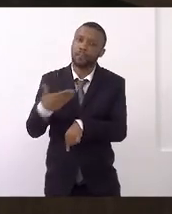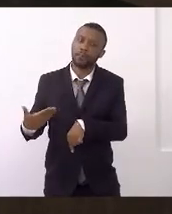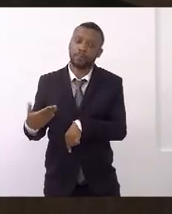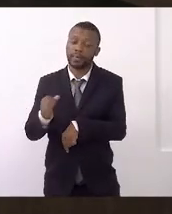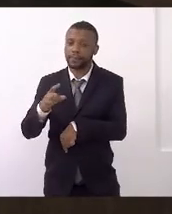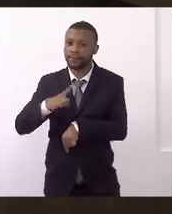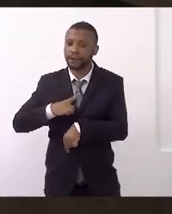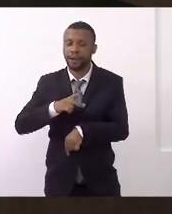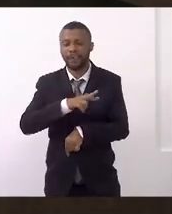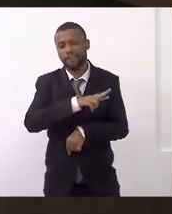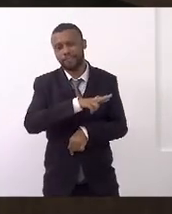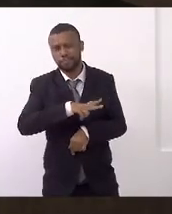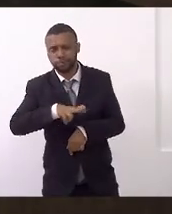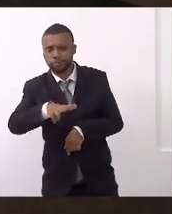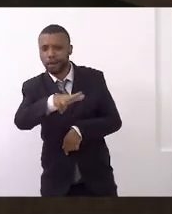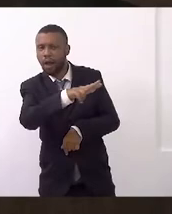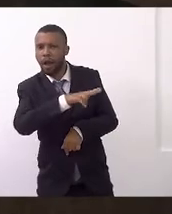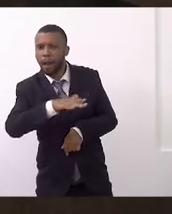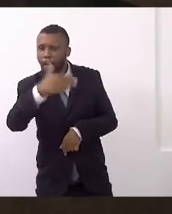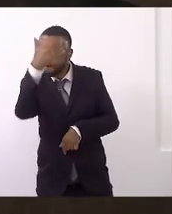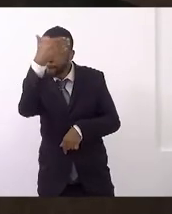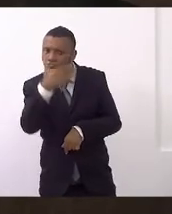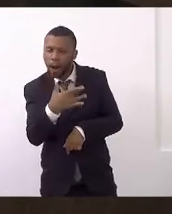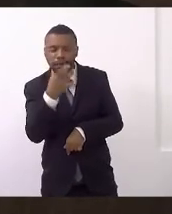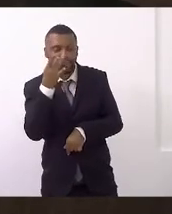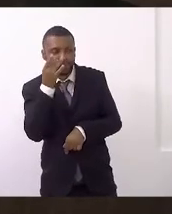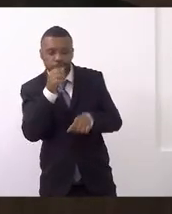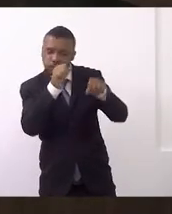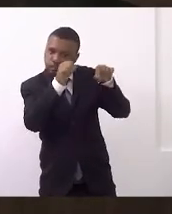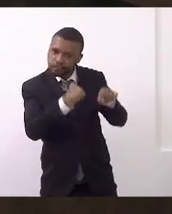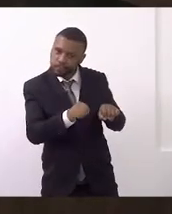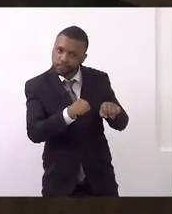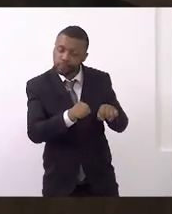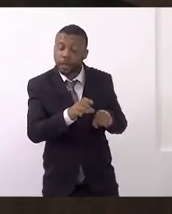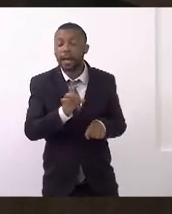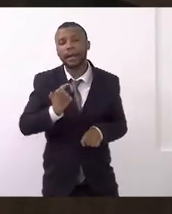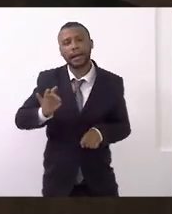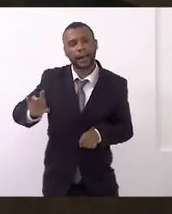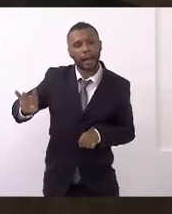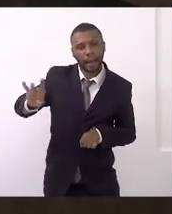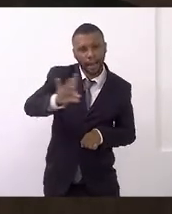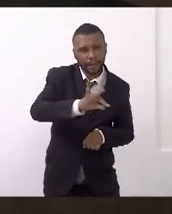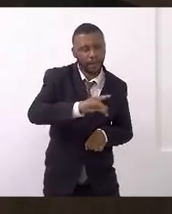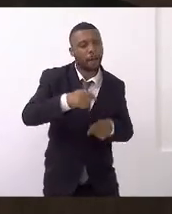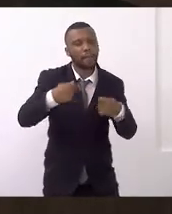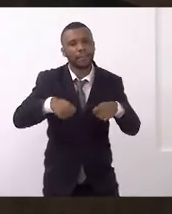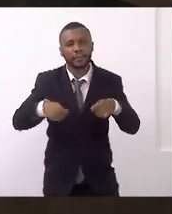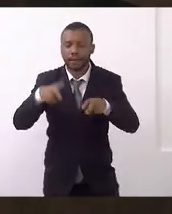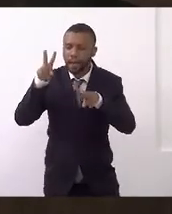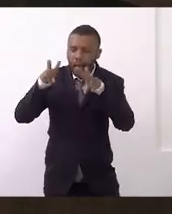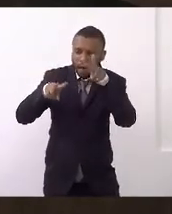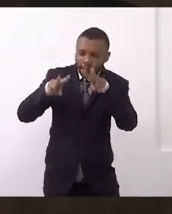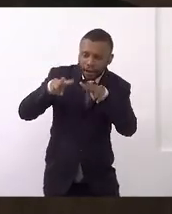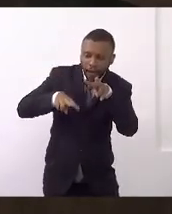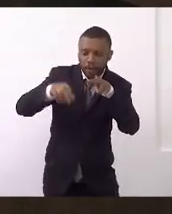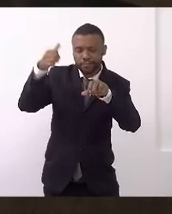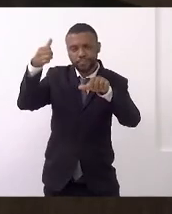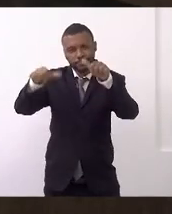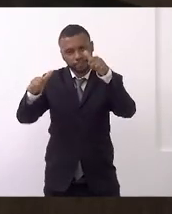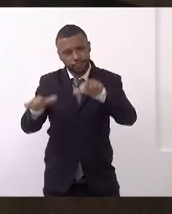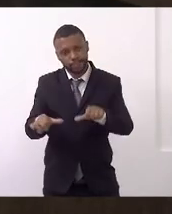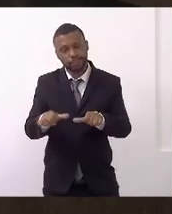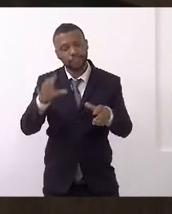várias provas testemunhais, aí tem que ser analisado caso a caso para ver se aquilo é suficiente para um